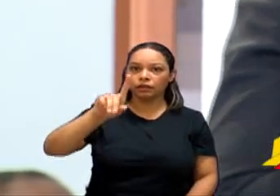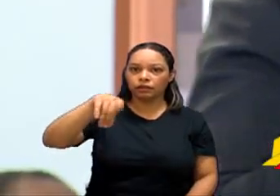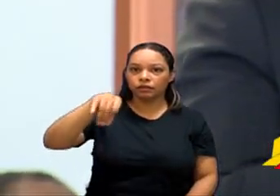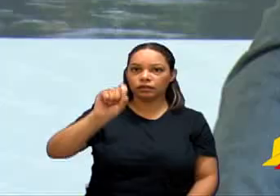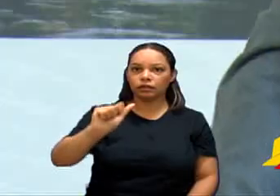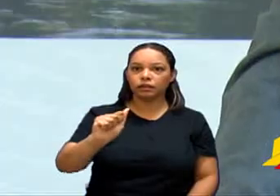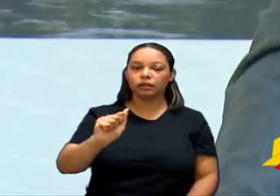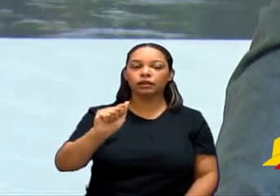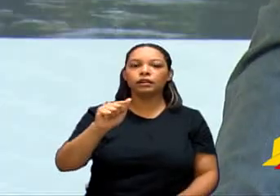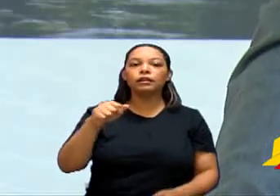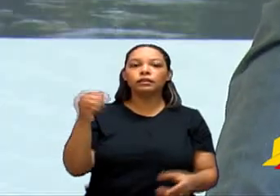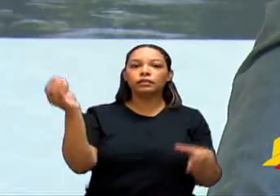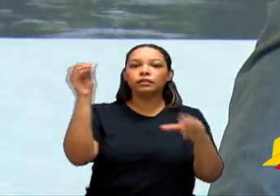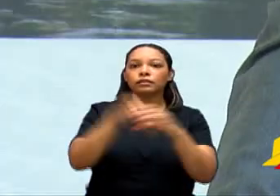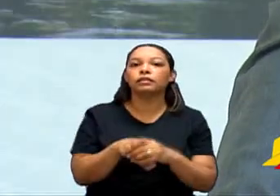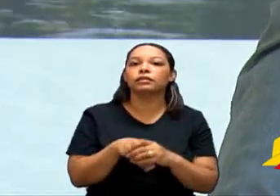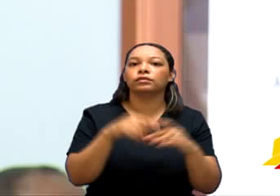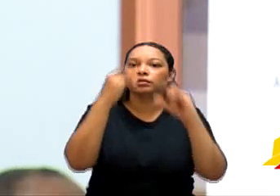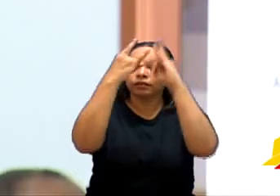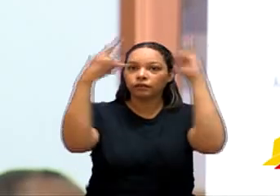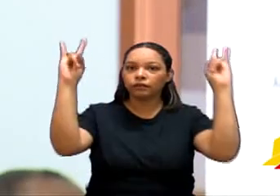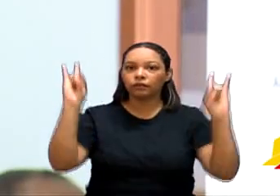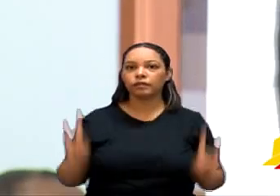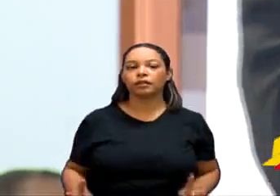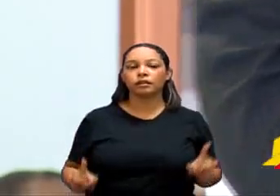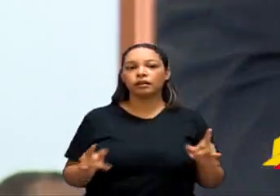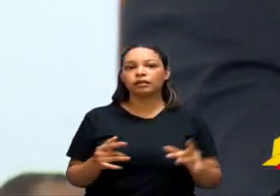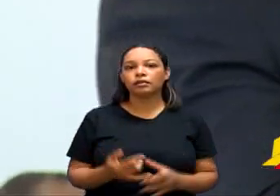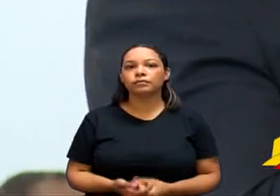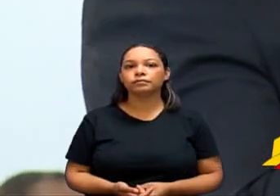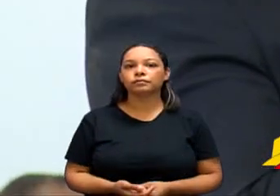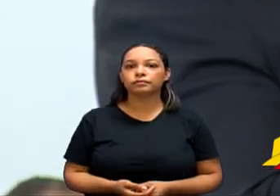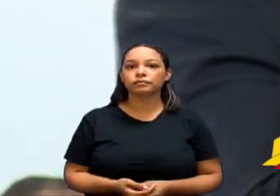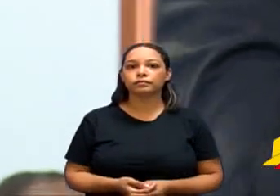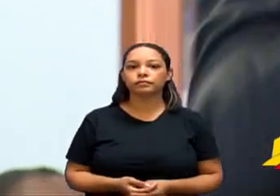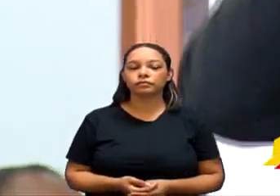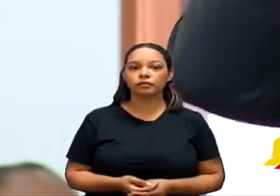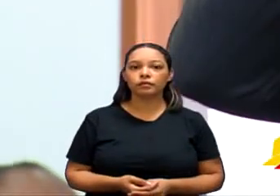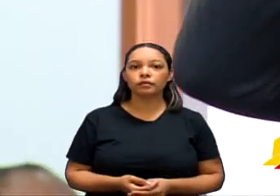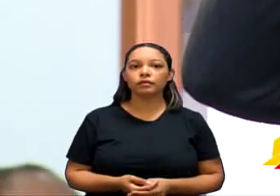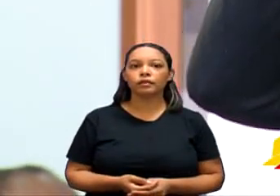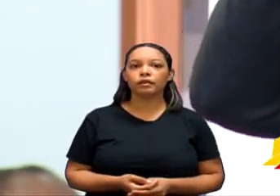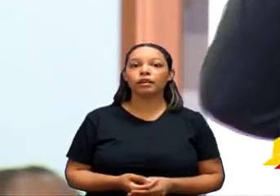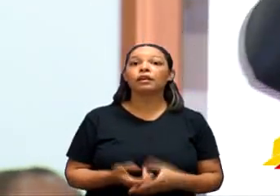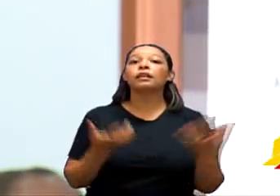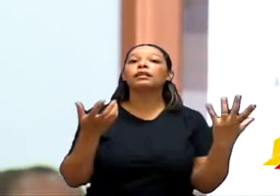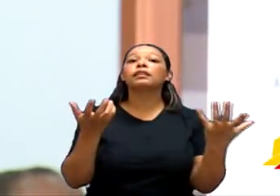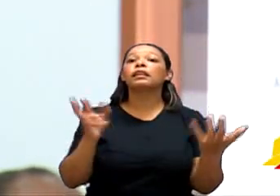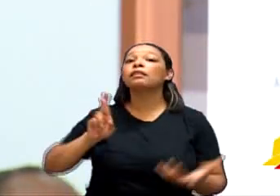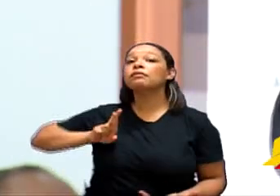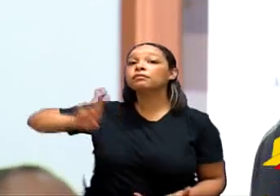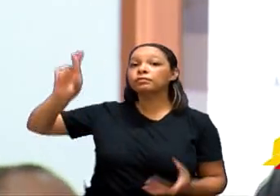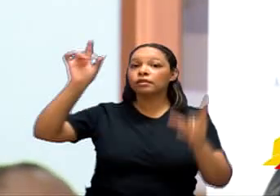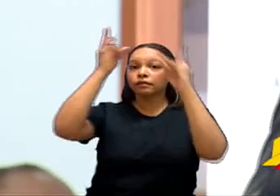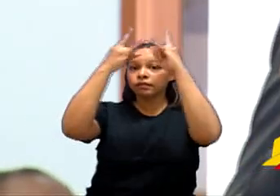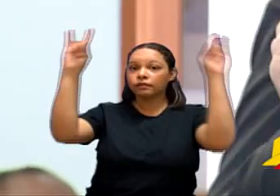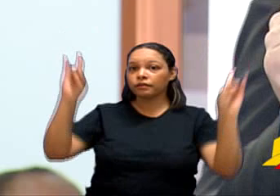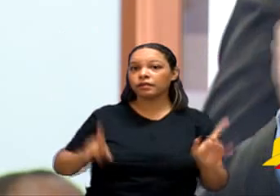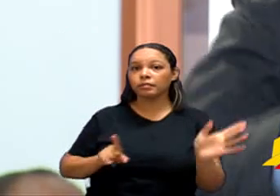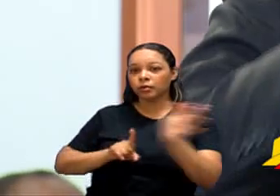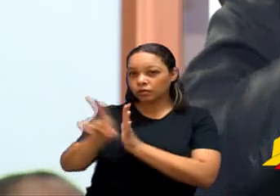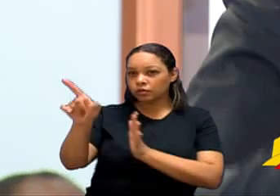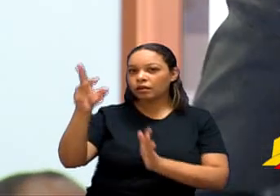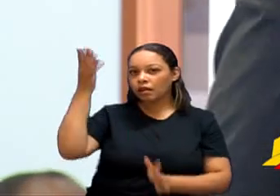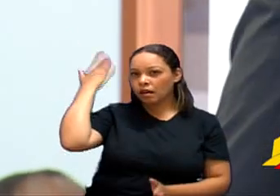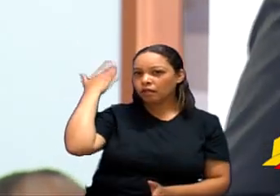homenageada aqui como empreendedora. Só que, na época, quando falaram assim... Quem quer ser presidente da feira? E jogou lá no fundo, ninguém quis ser.